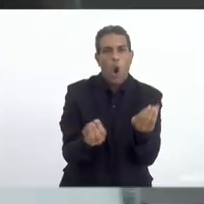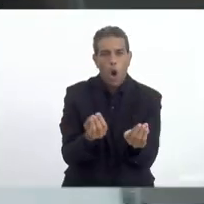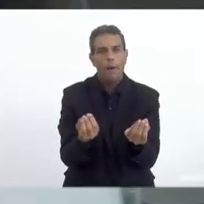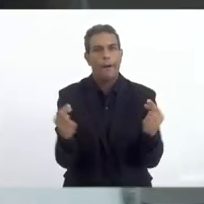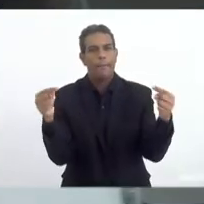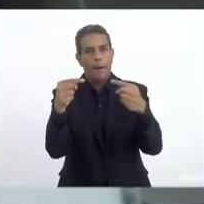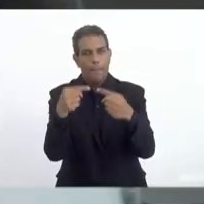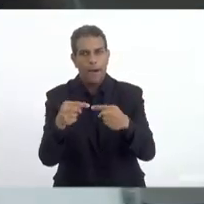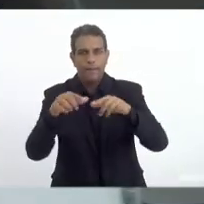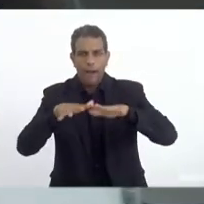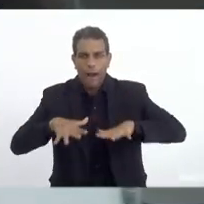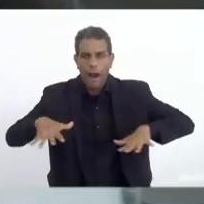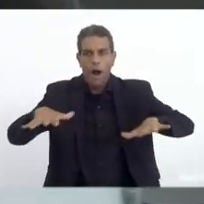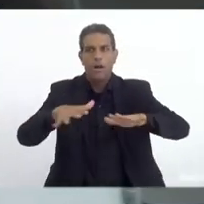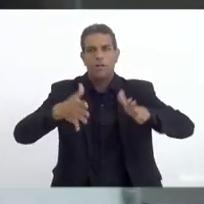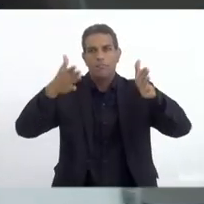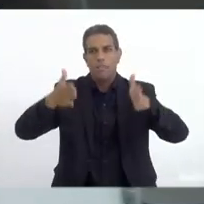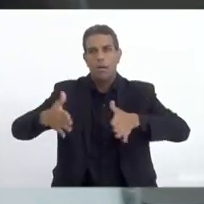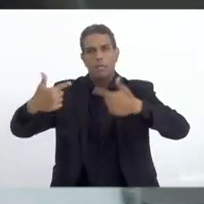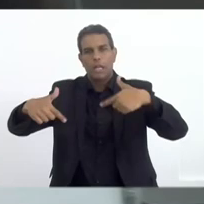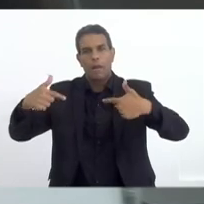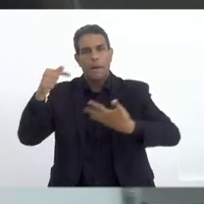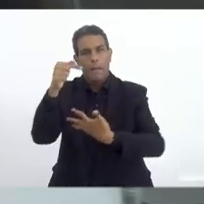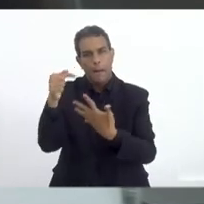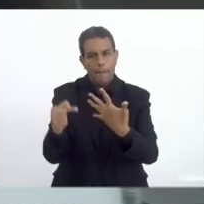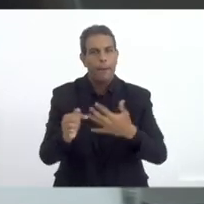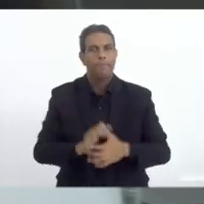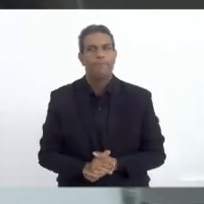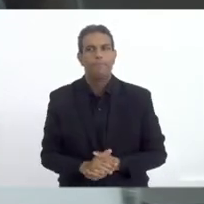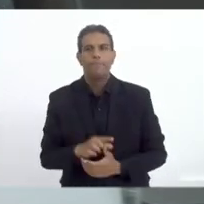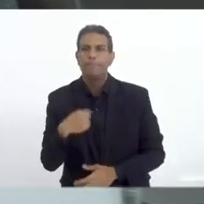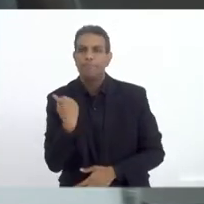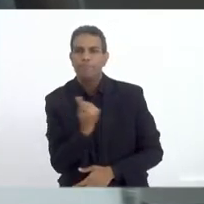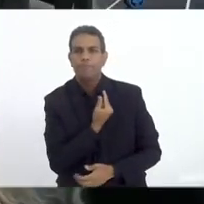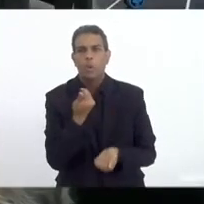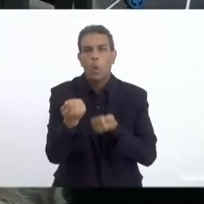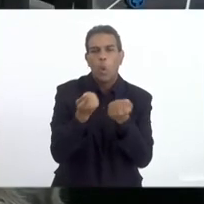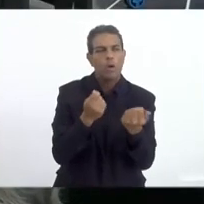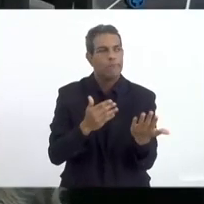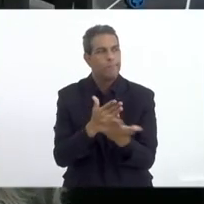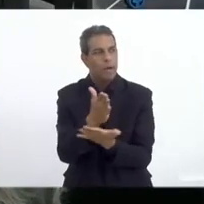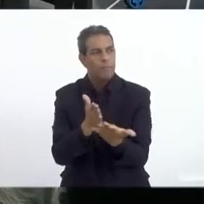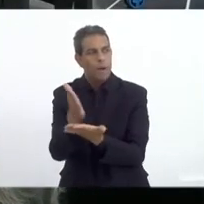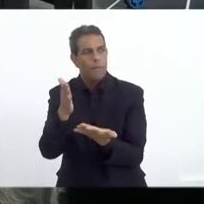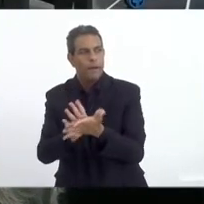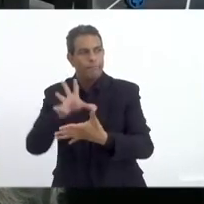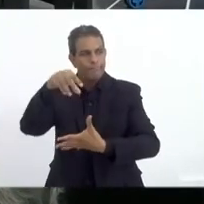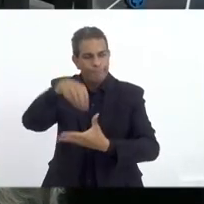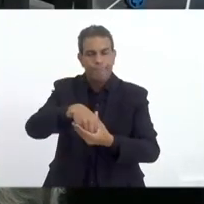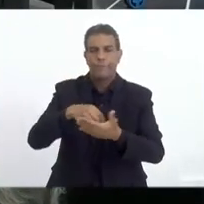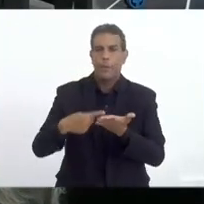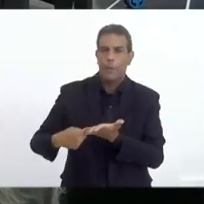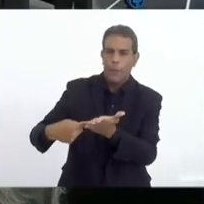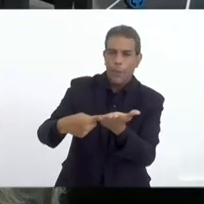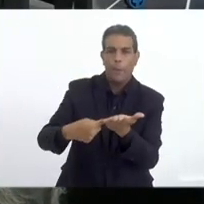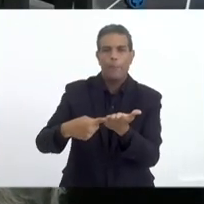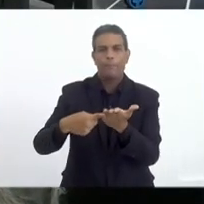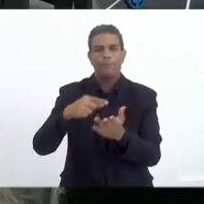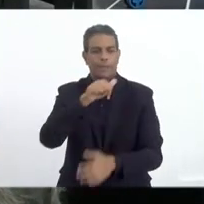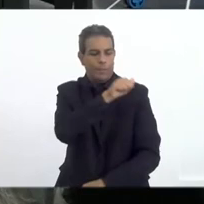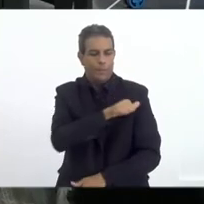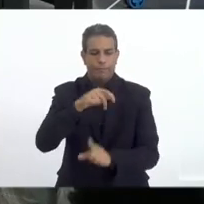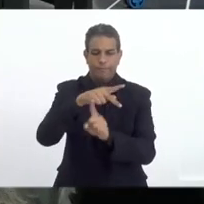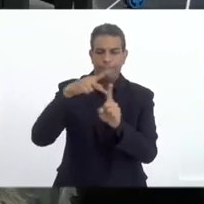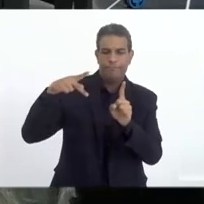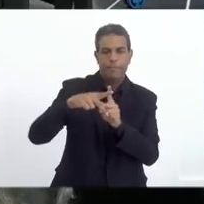está no nosso radar. A gente está trabalhando em cima disso. Então a gente arrancou aqui a fórceps, o compromisso do Rio Previdência, vamos arrancar